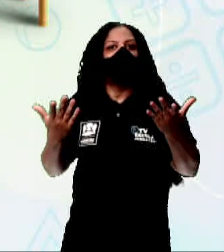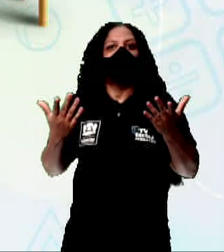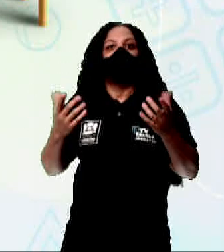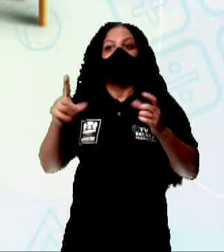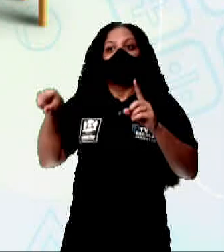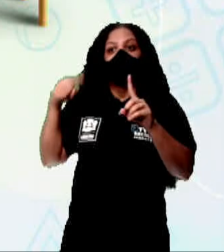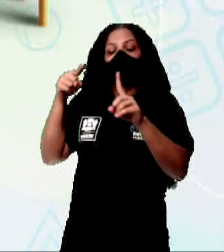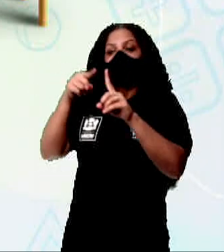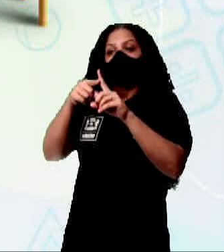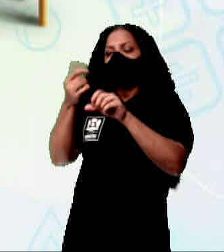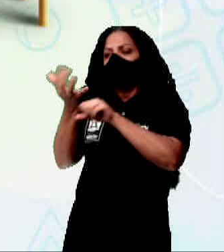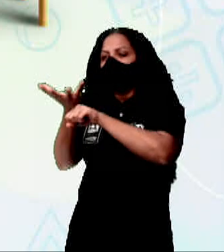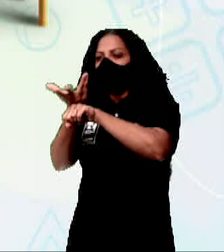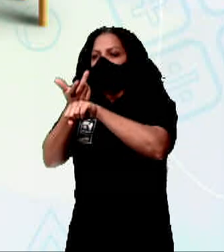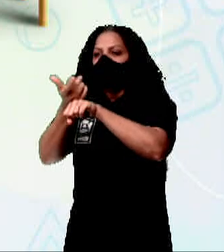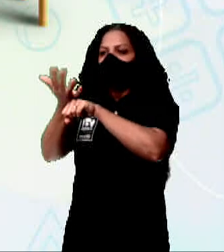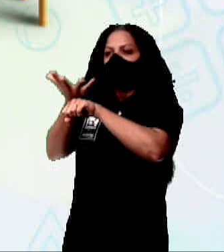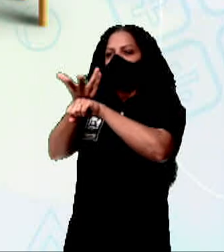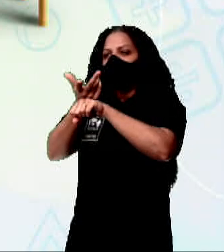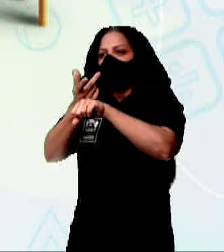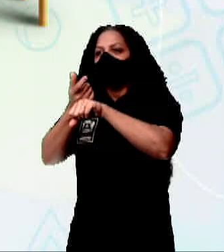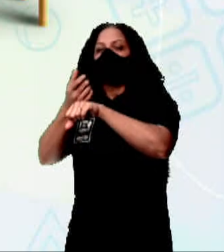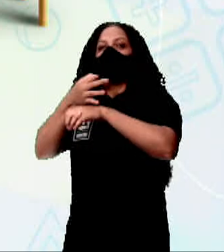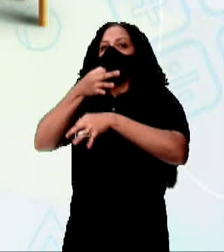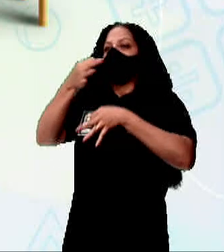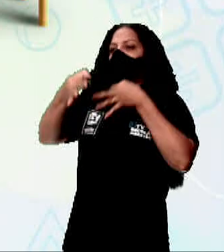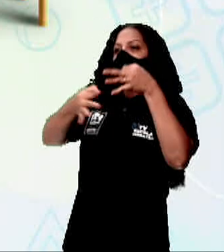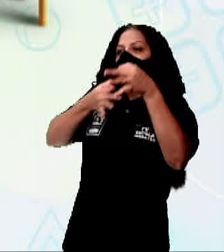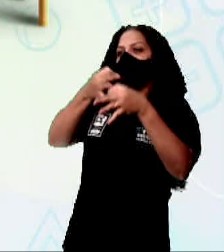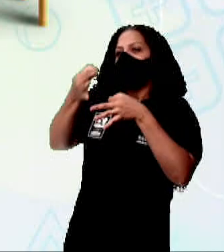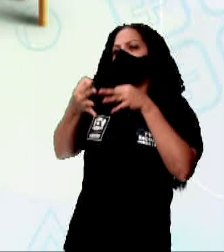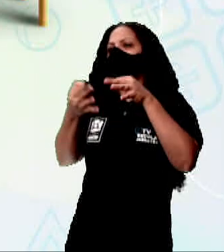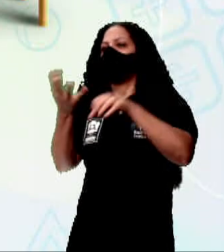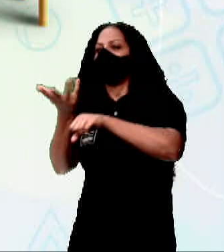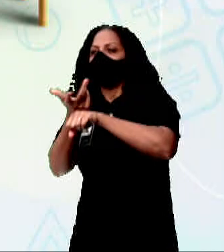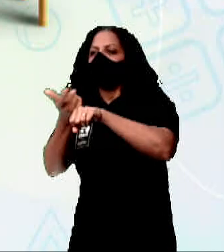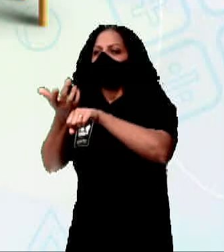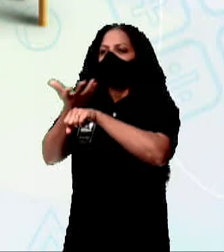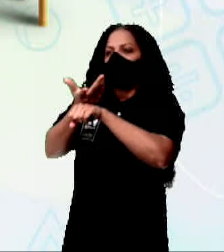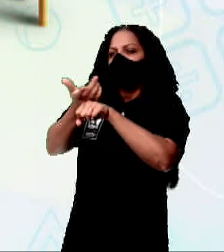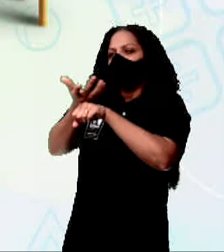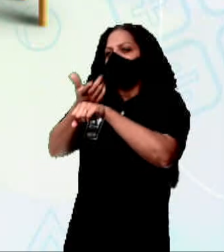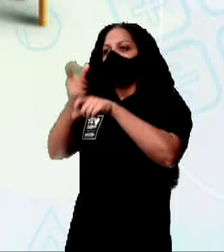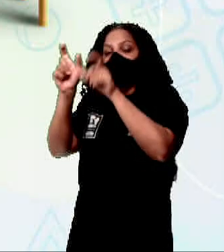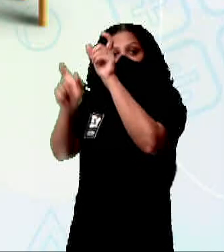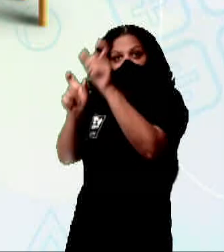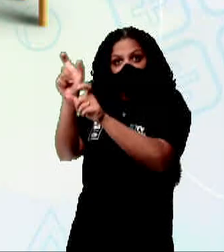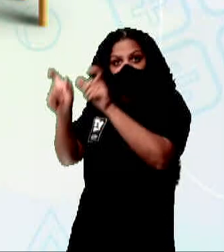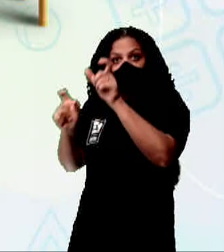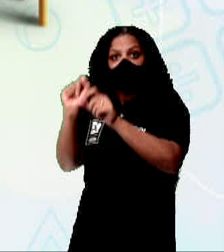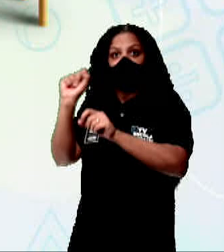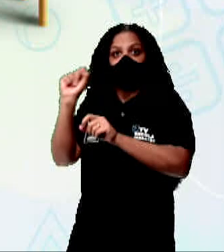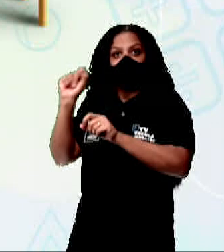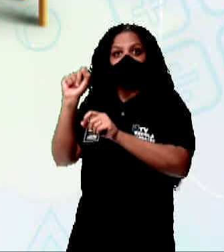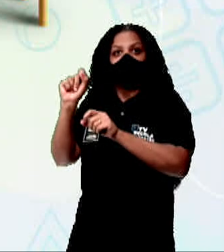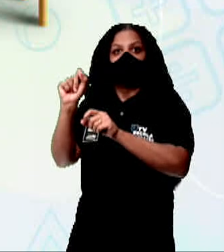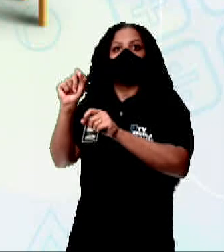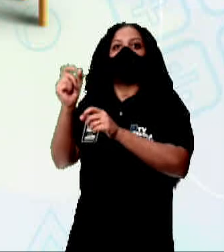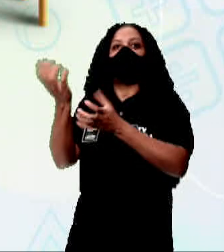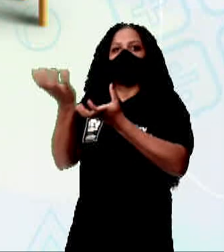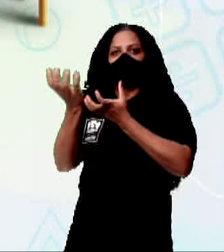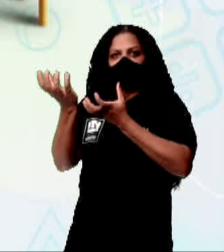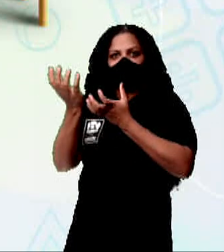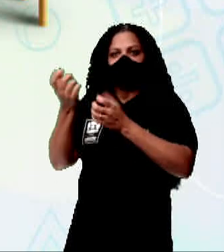tem uma estratégia de argumentar a fim de convencer você, leitor, você, consumidor, a adquirir